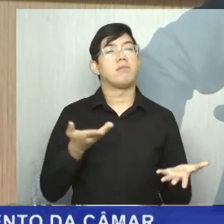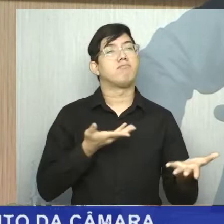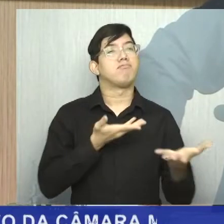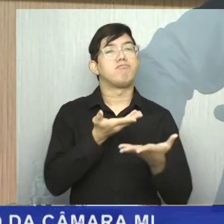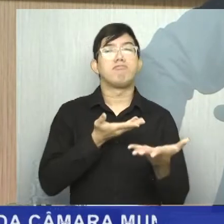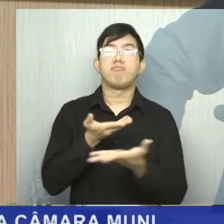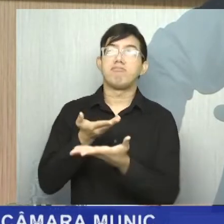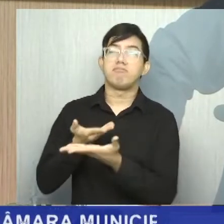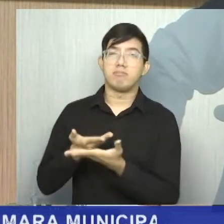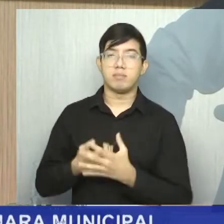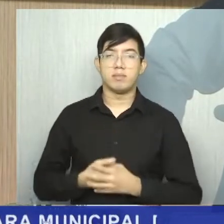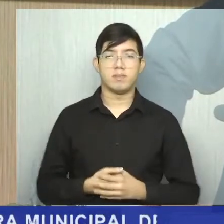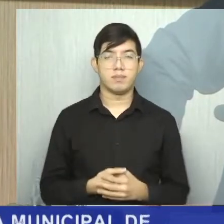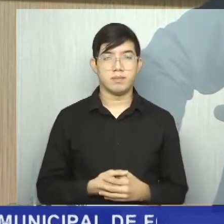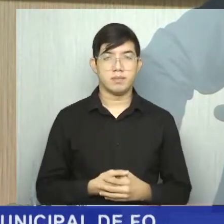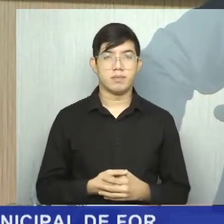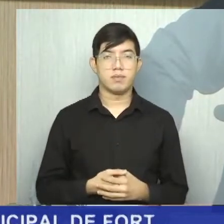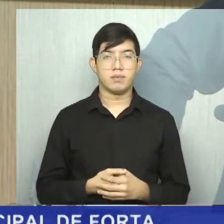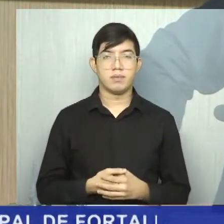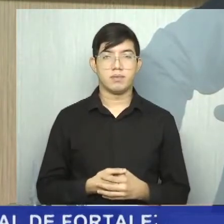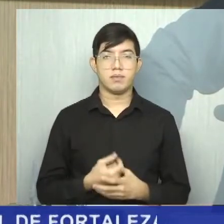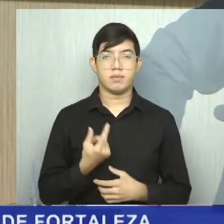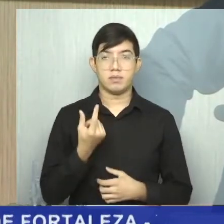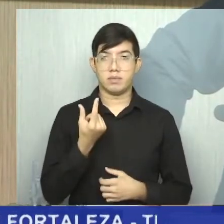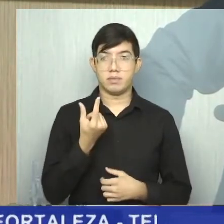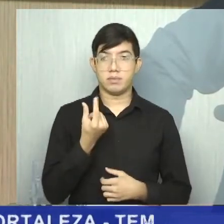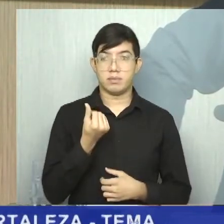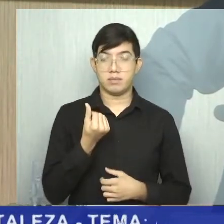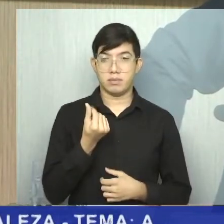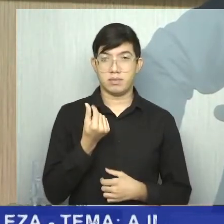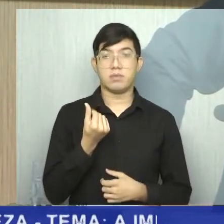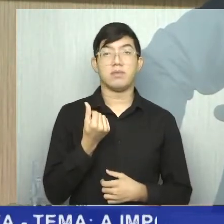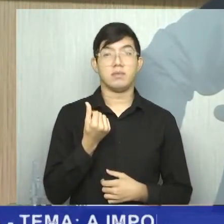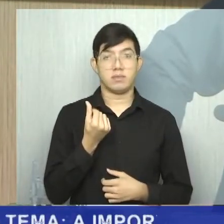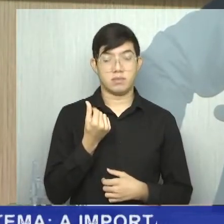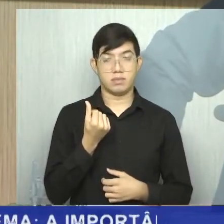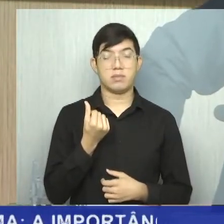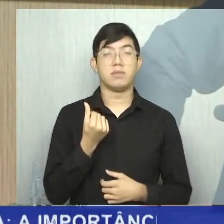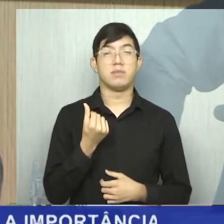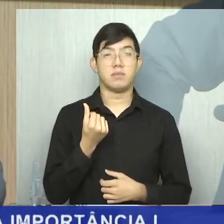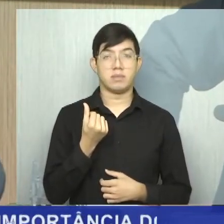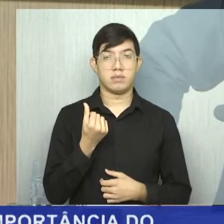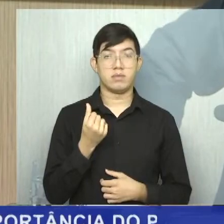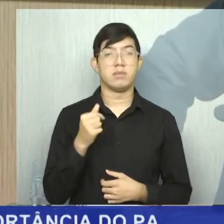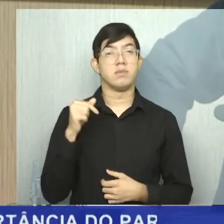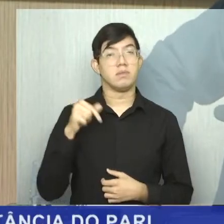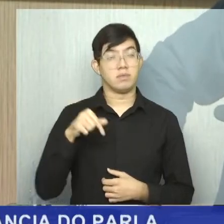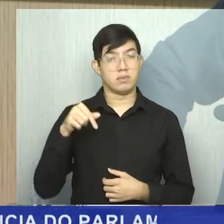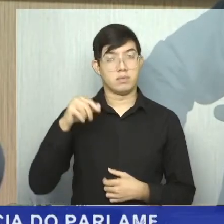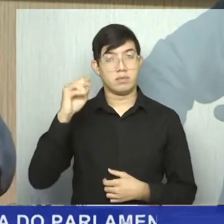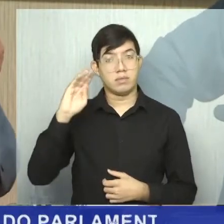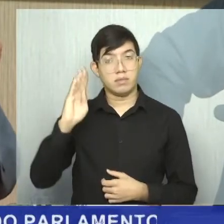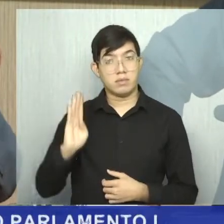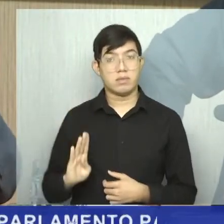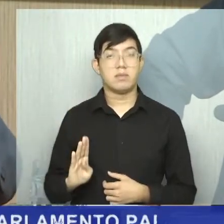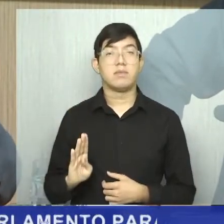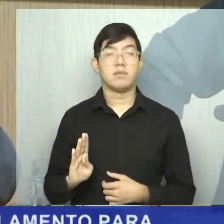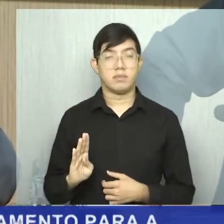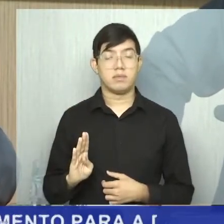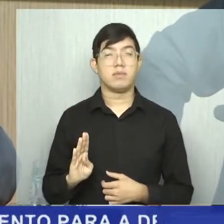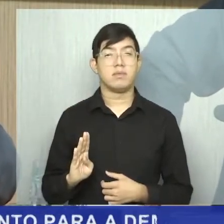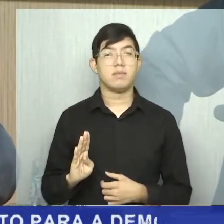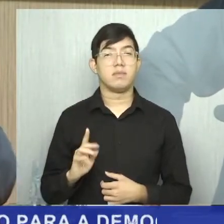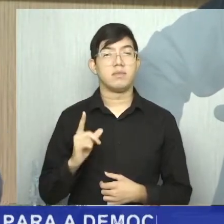acadêmico. Então, veja, os custos da saúde brasileira, menos salário, tudo mais, são